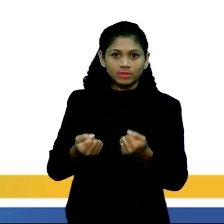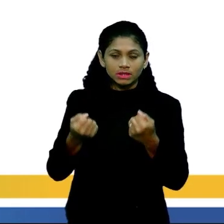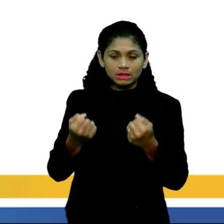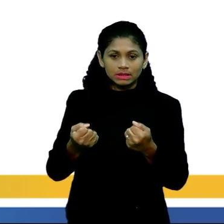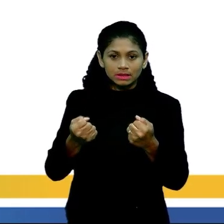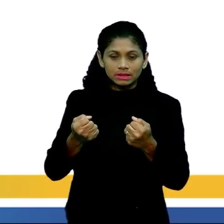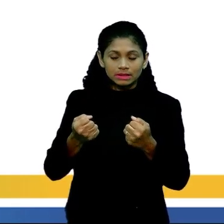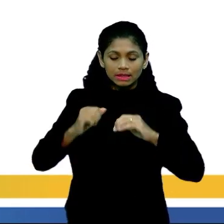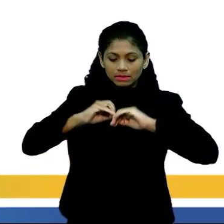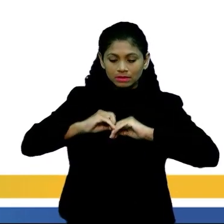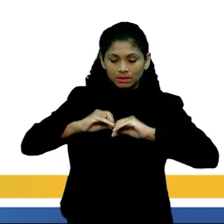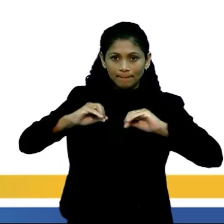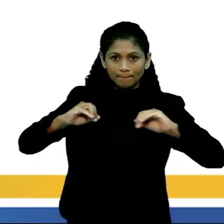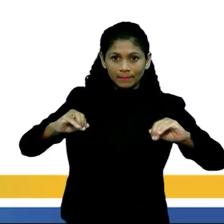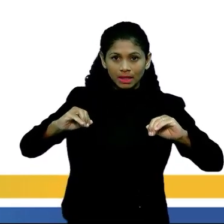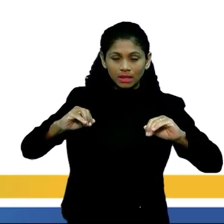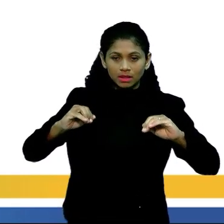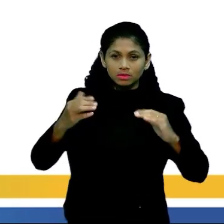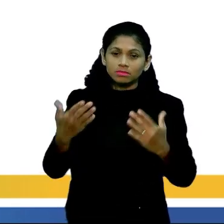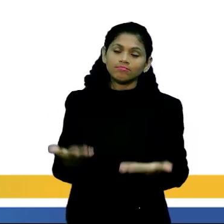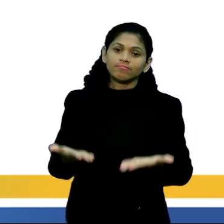fase menos densa.